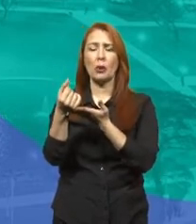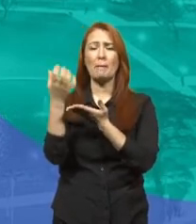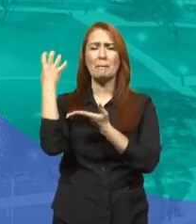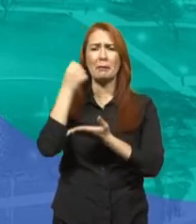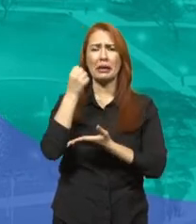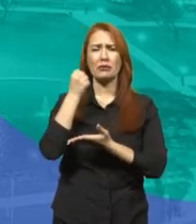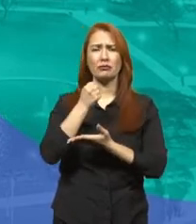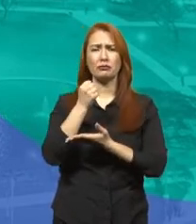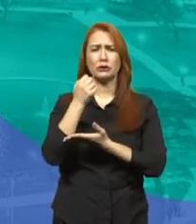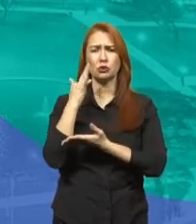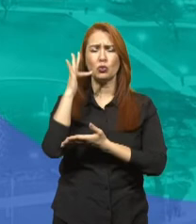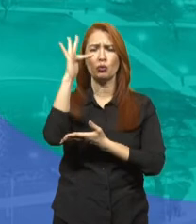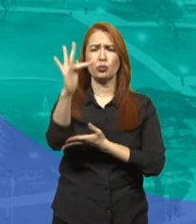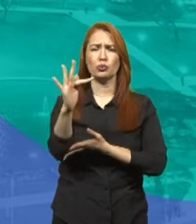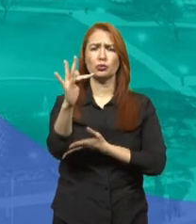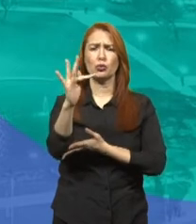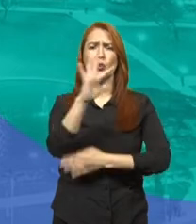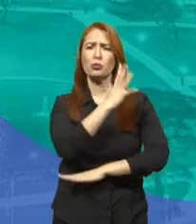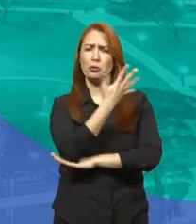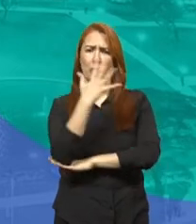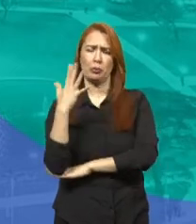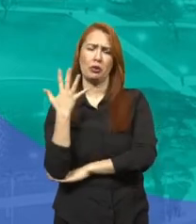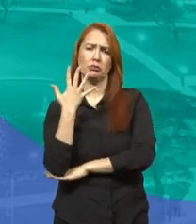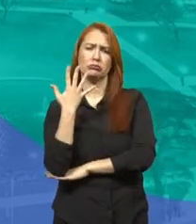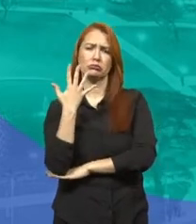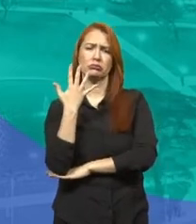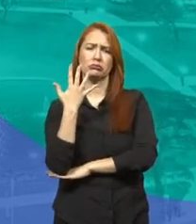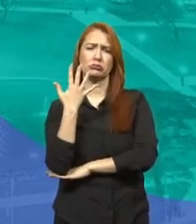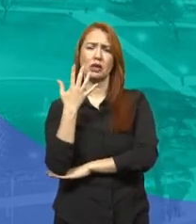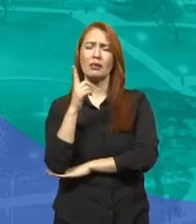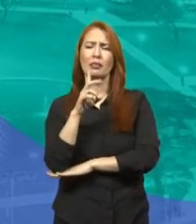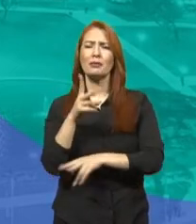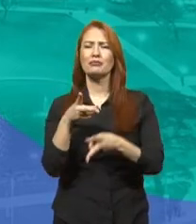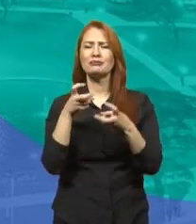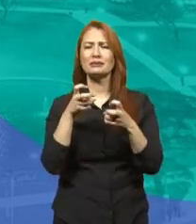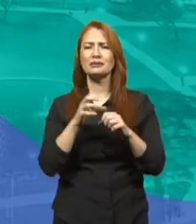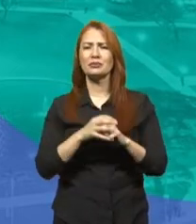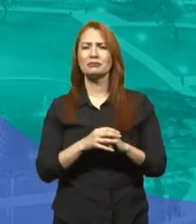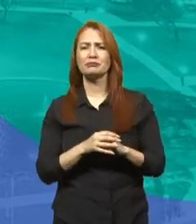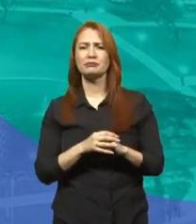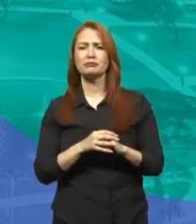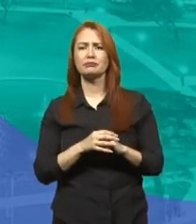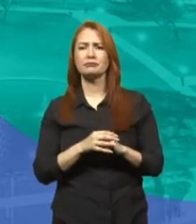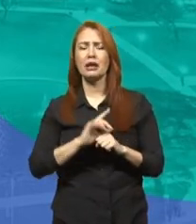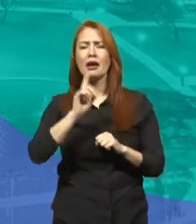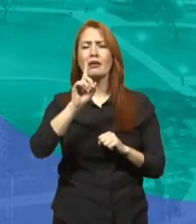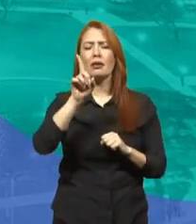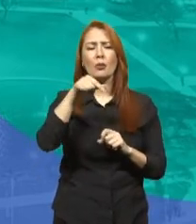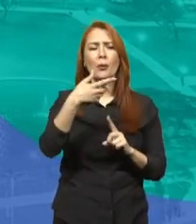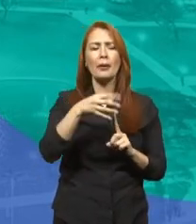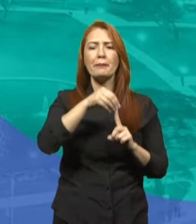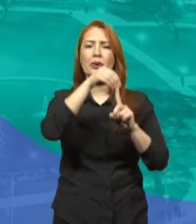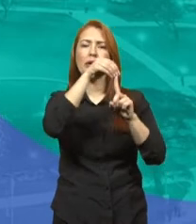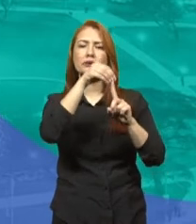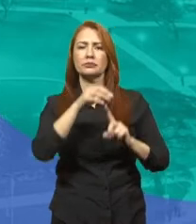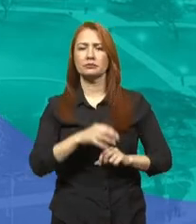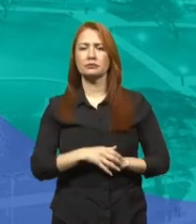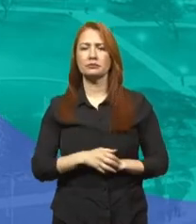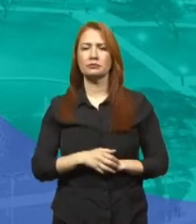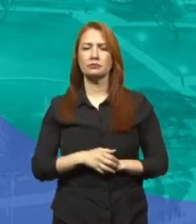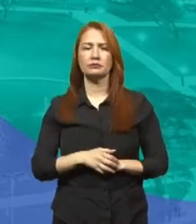para o meio ambiente, não, parece que não são prioridade para eles.